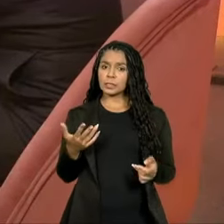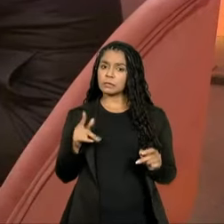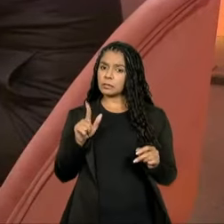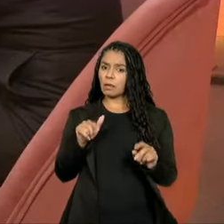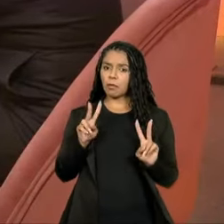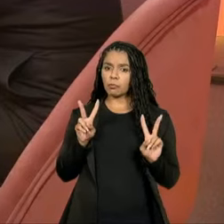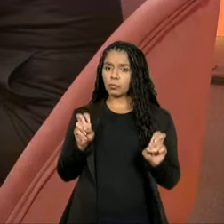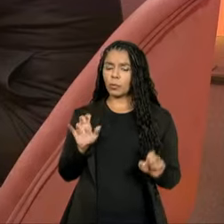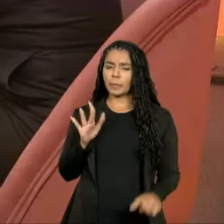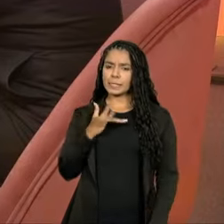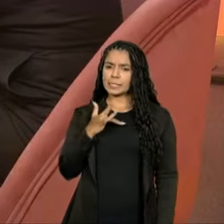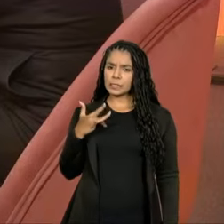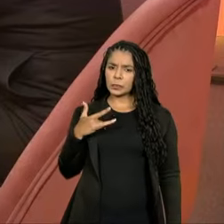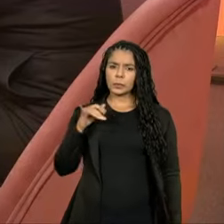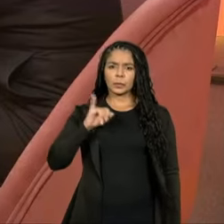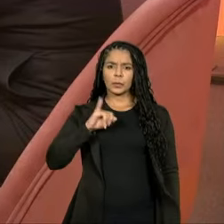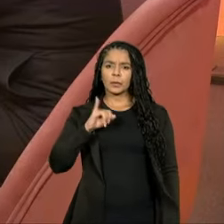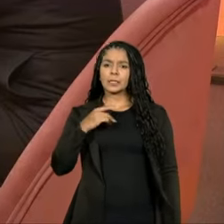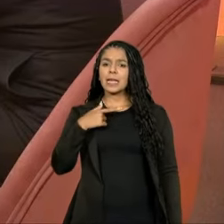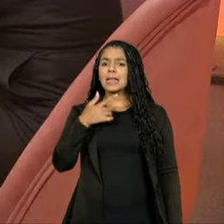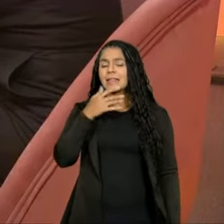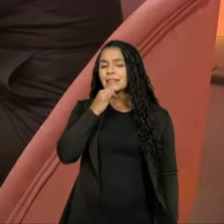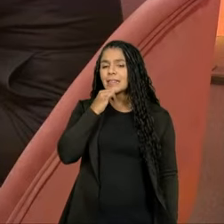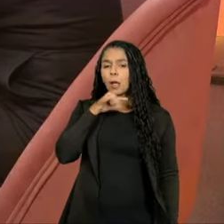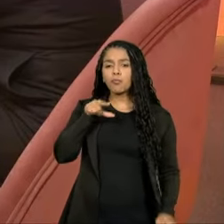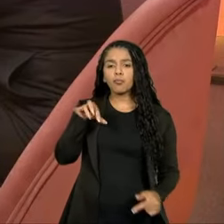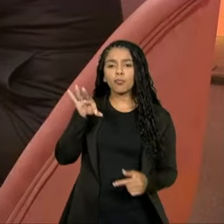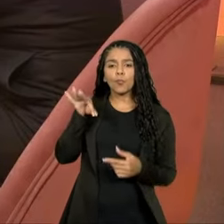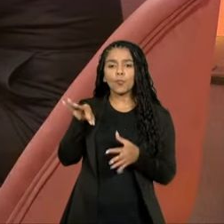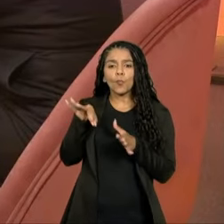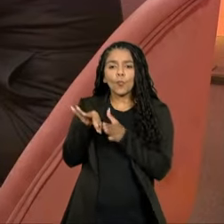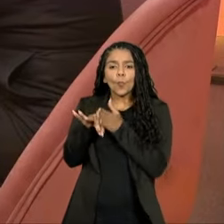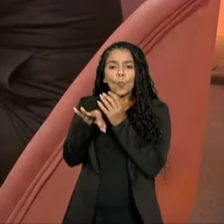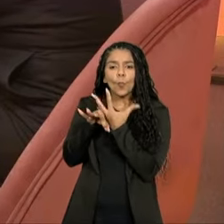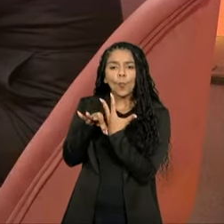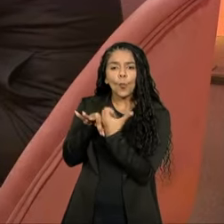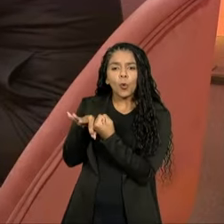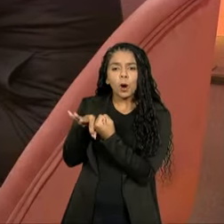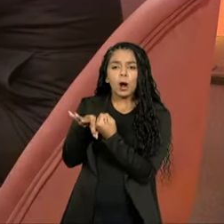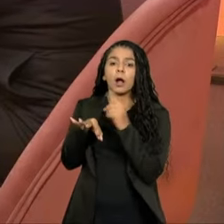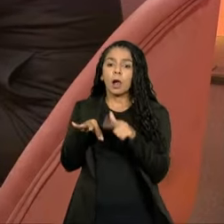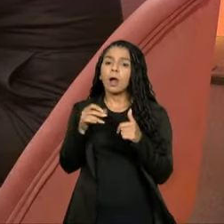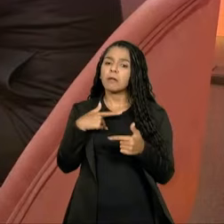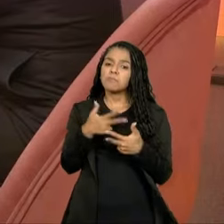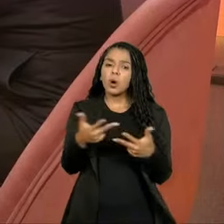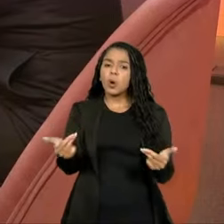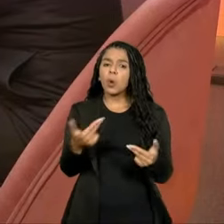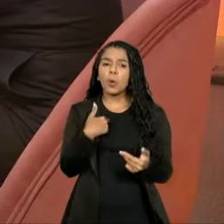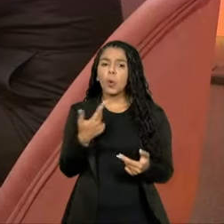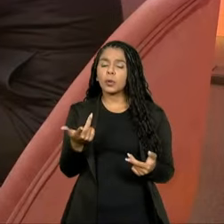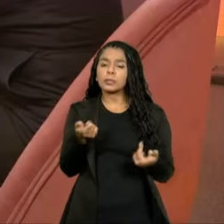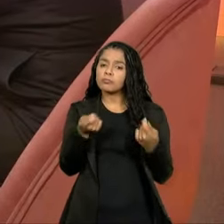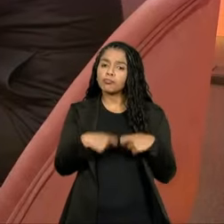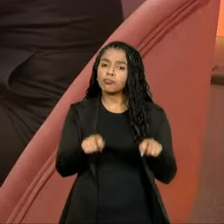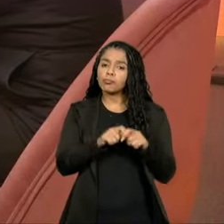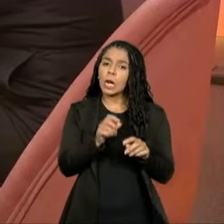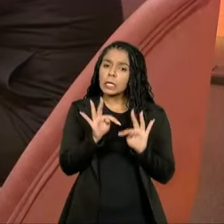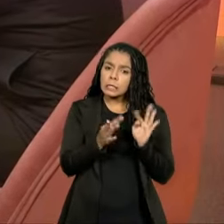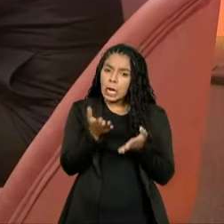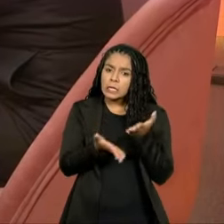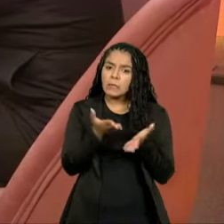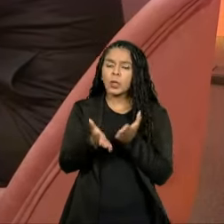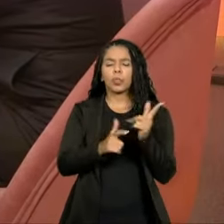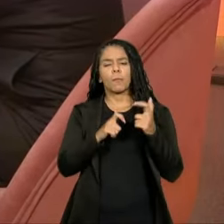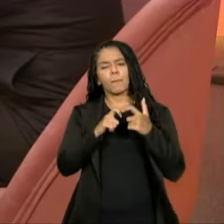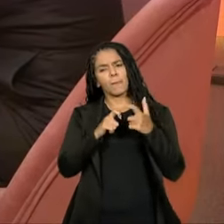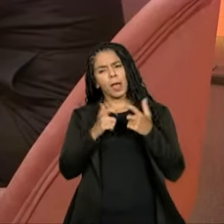saúde importantes, como ressecamento vaginal, de vez em quando são tratados como uma coisa supérflua, né? Como se não precisasse de um tratamento médico,